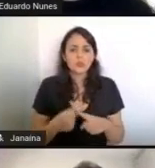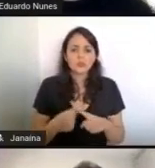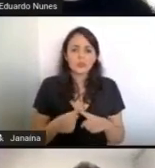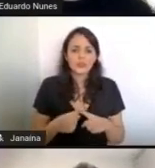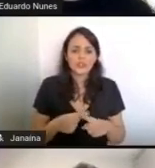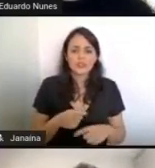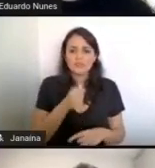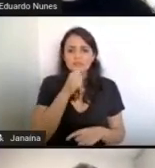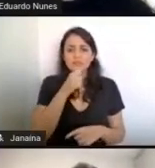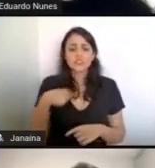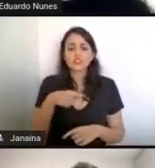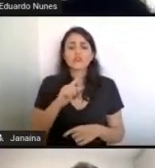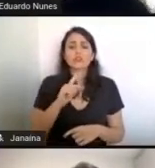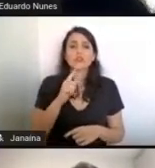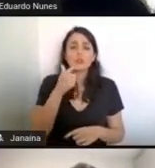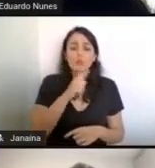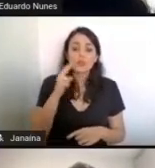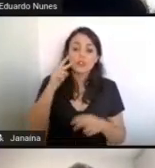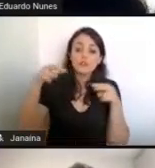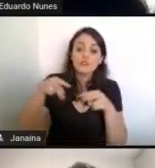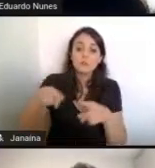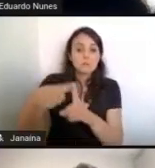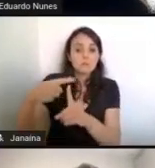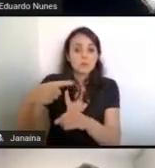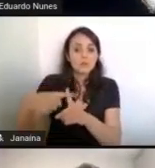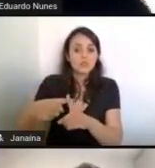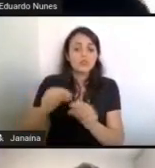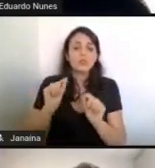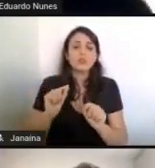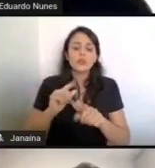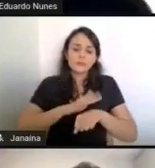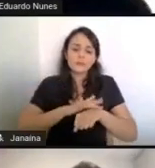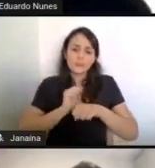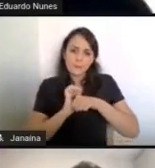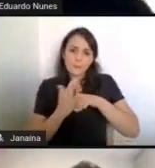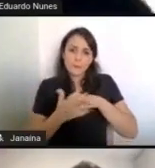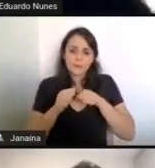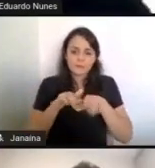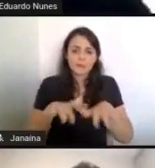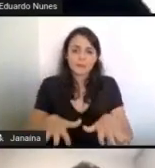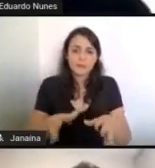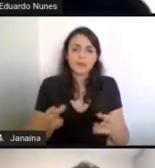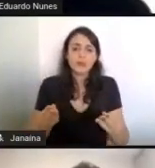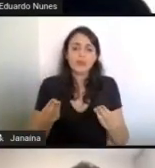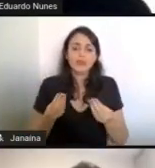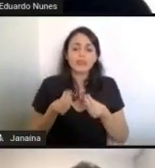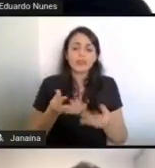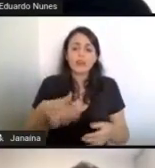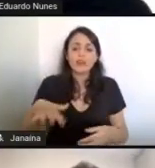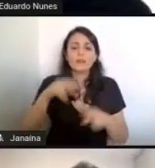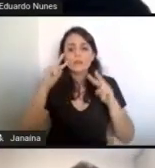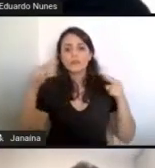ainda, né, e o que que a pandemia faz de avanço, traz de avanço para que a gente tenha a população mais envolvida, então, na defesa do